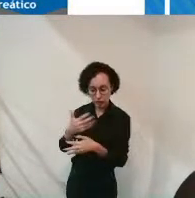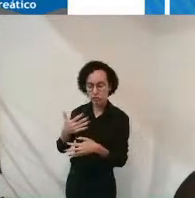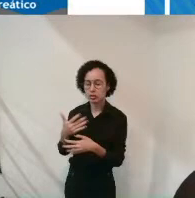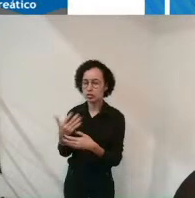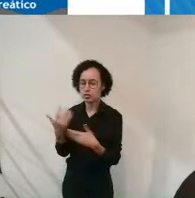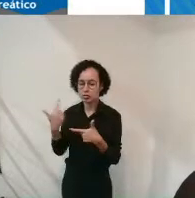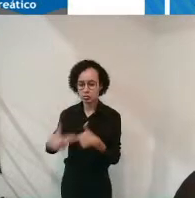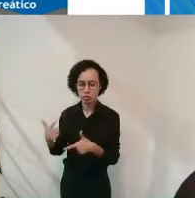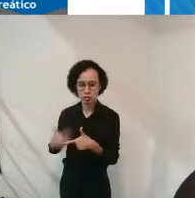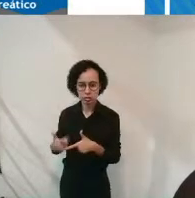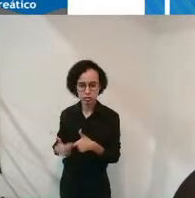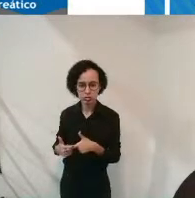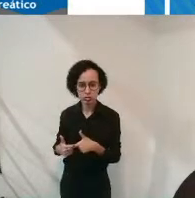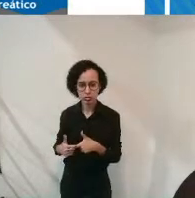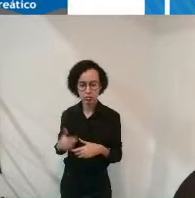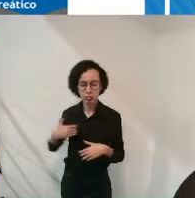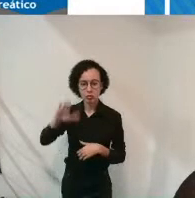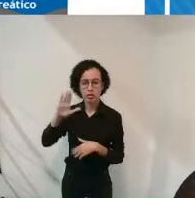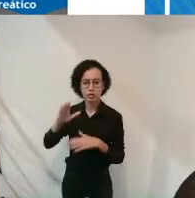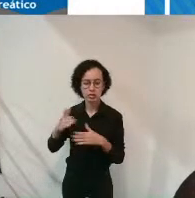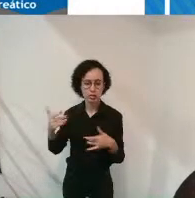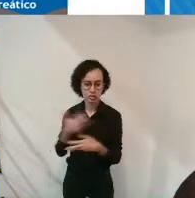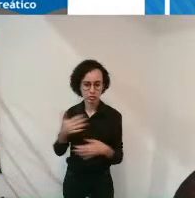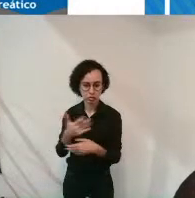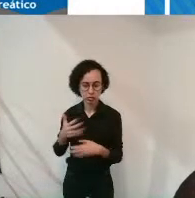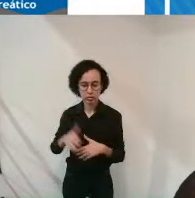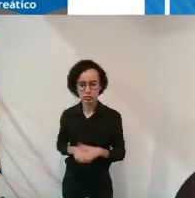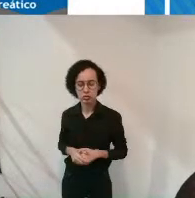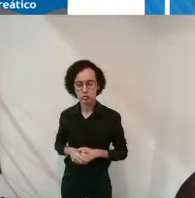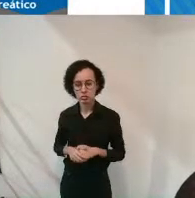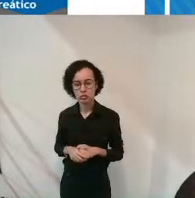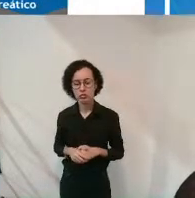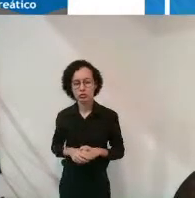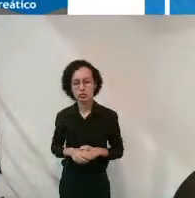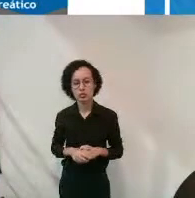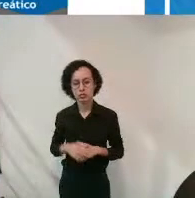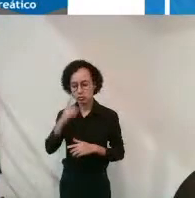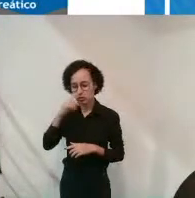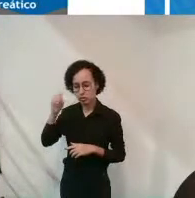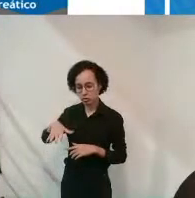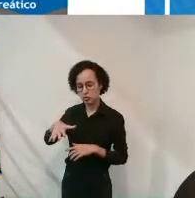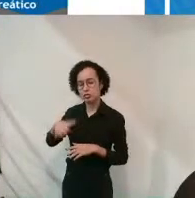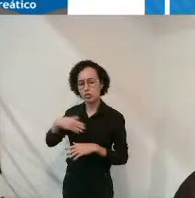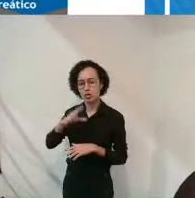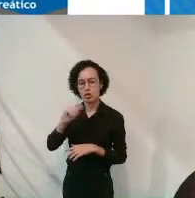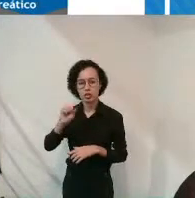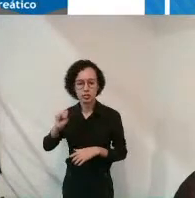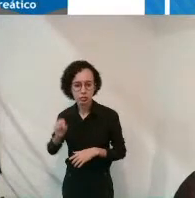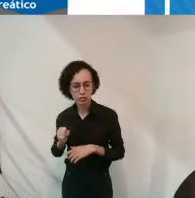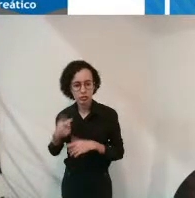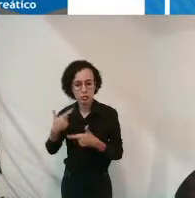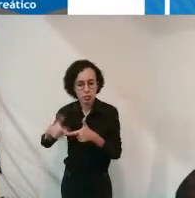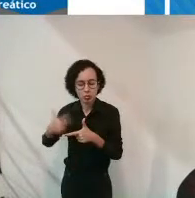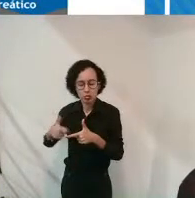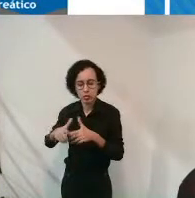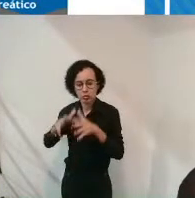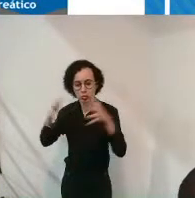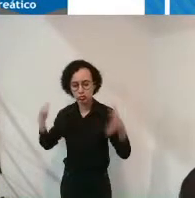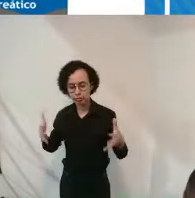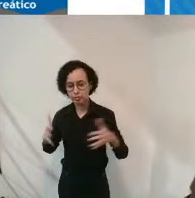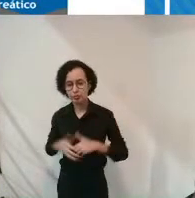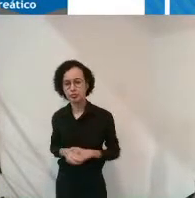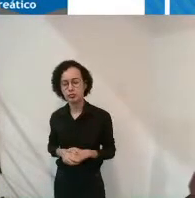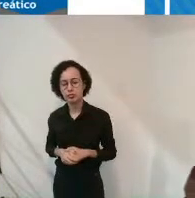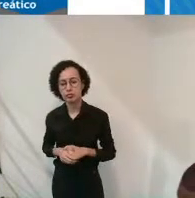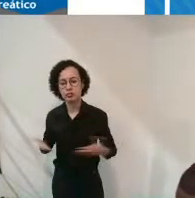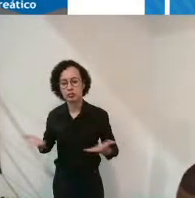caos ambiental está na cidade. Né? O lixão é um elemento só desse caos ambiental social que nós criamos, em um ponto específico.